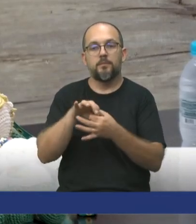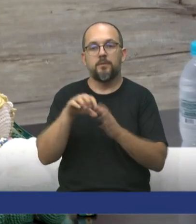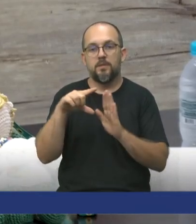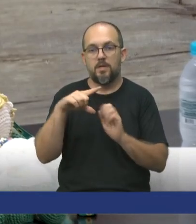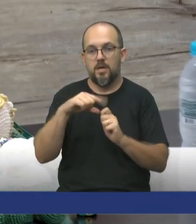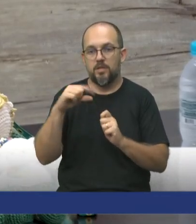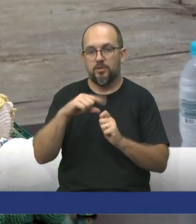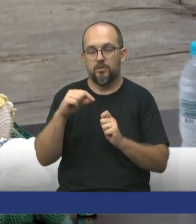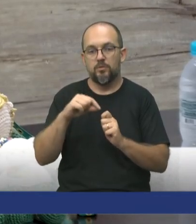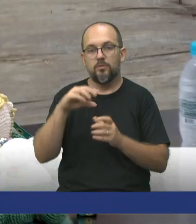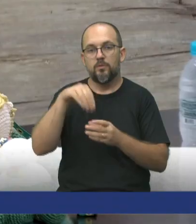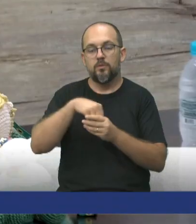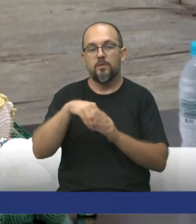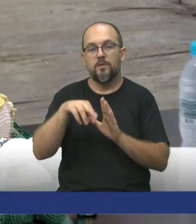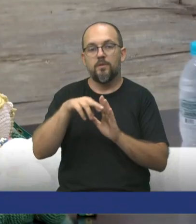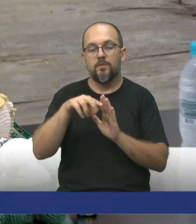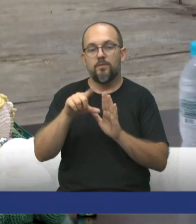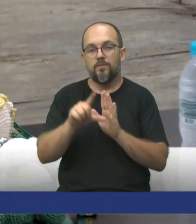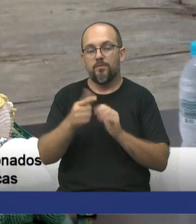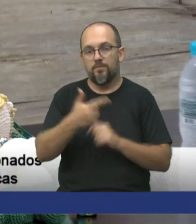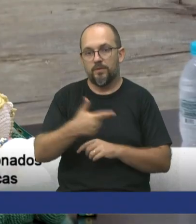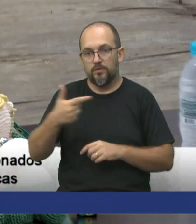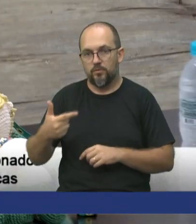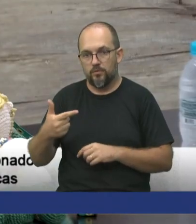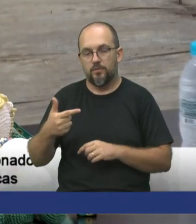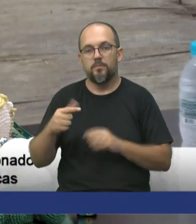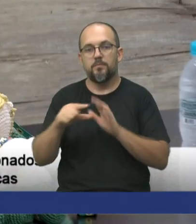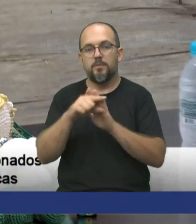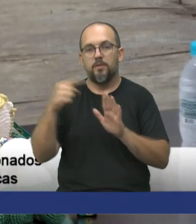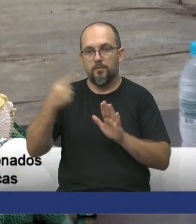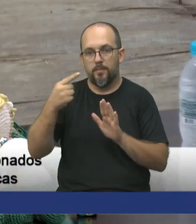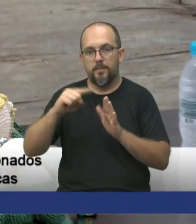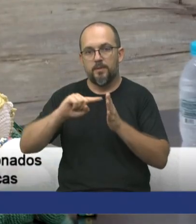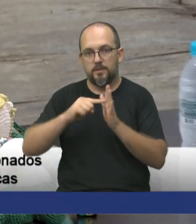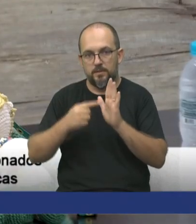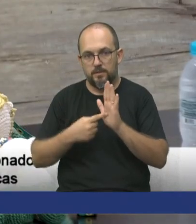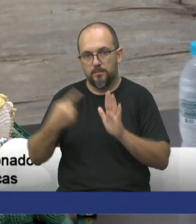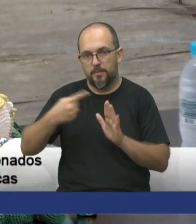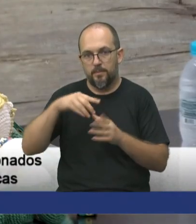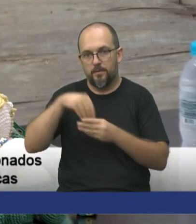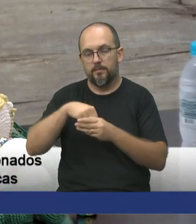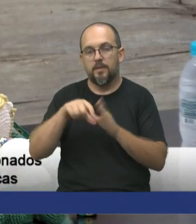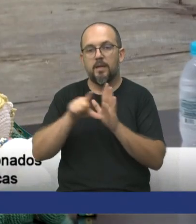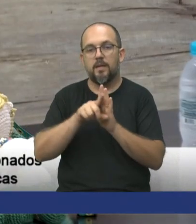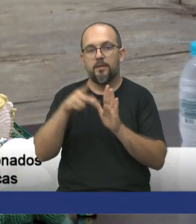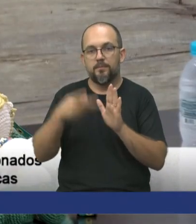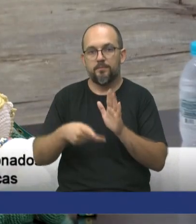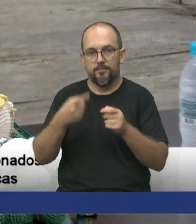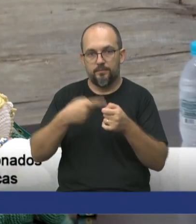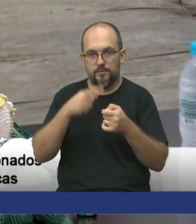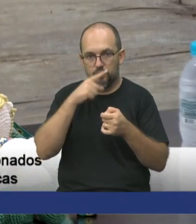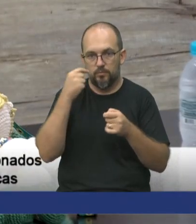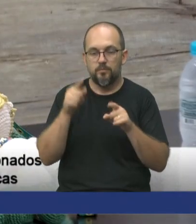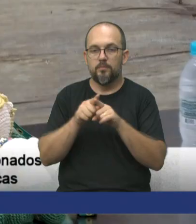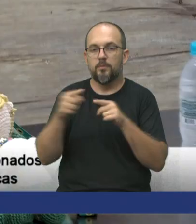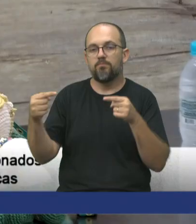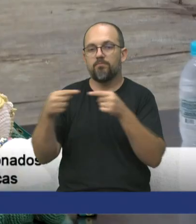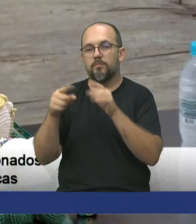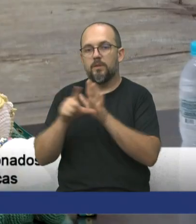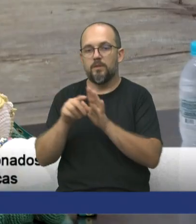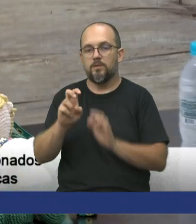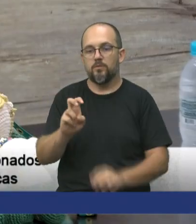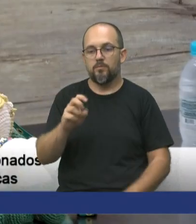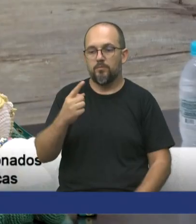22, parágrafo 1º, inciso 1º da Lei Orgânica do Município, combinada com a Lei Municipal 5.192